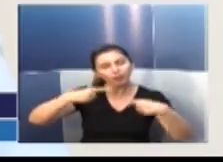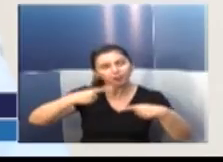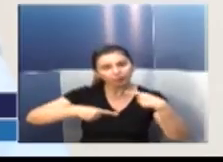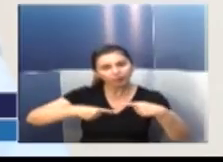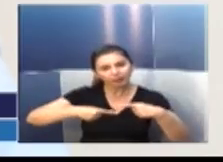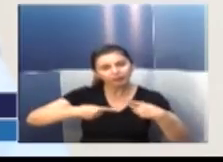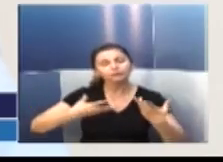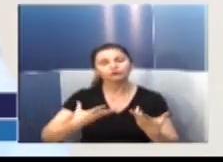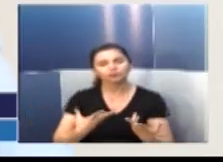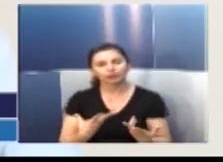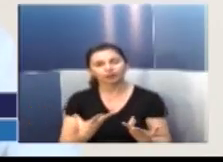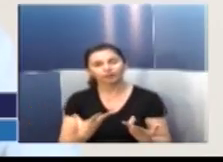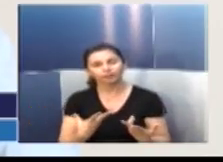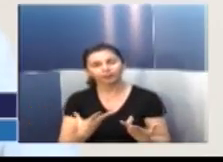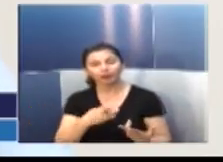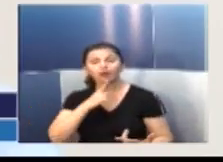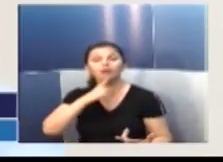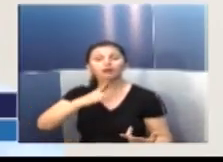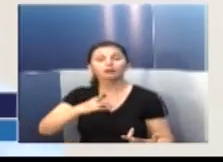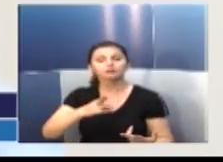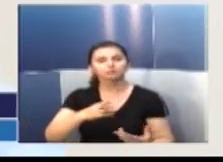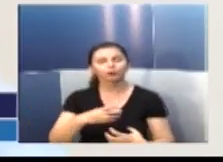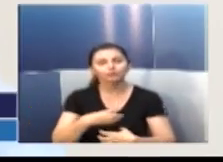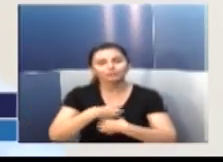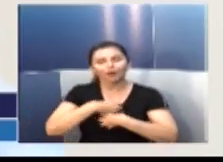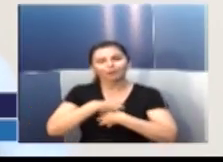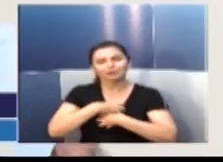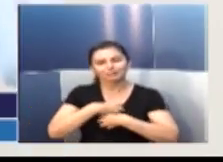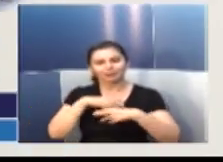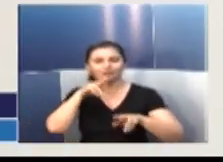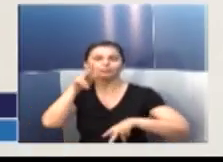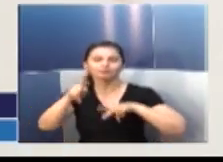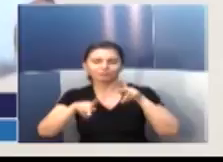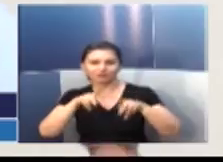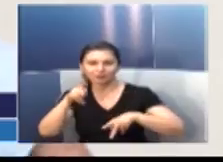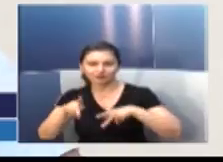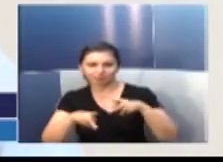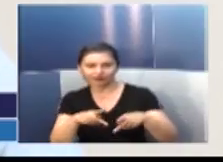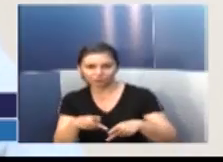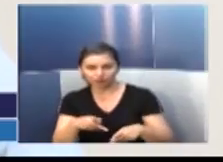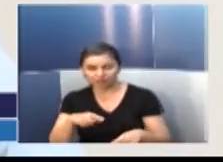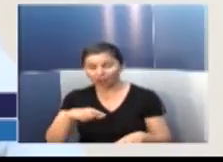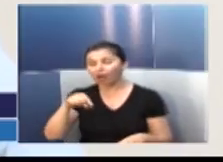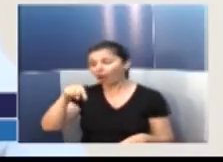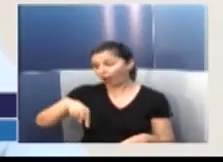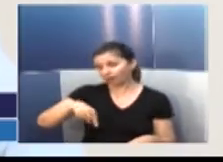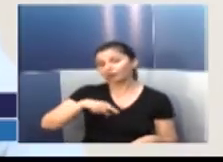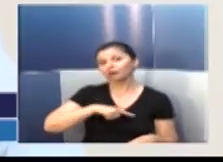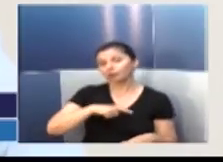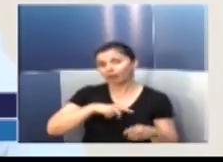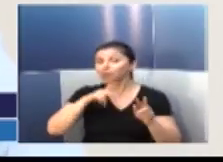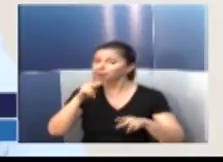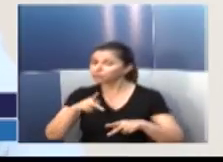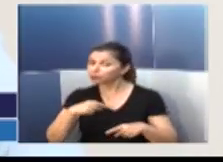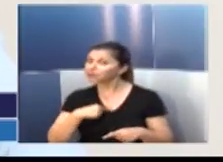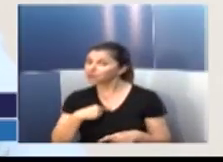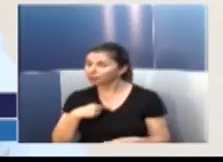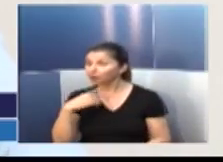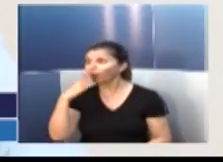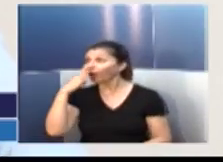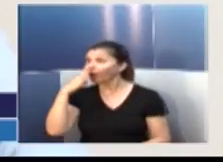da população. Não é? Aqui dentro tem pessoas que eu admiro. Estava aqui vendo o vereador Gonzaga acabando de falar, estava ali olhando para ele, é um